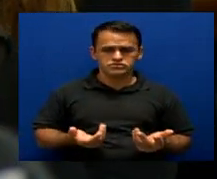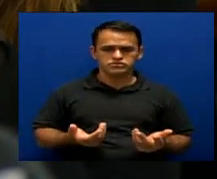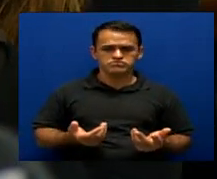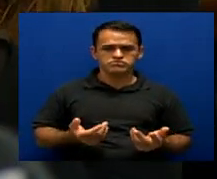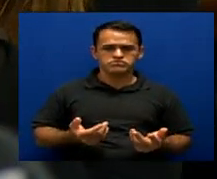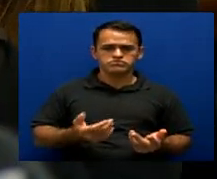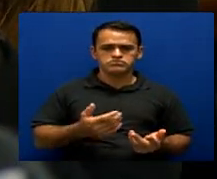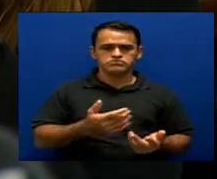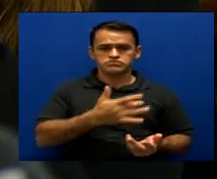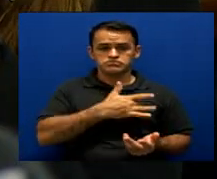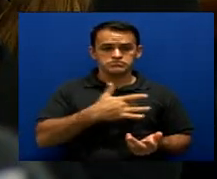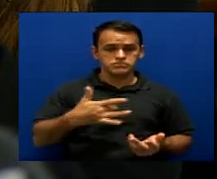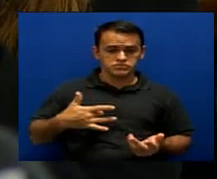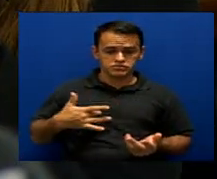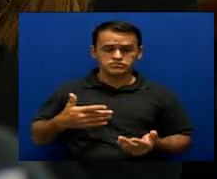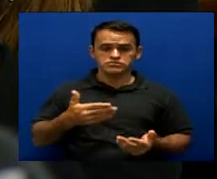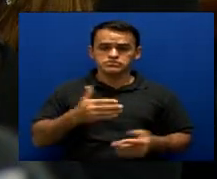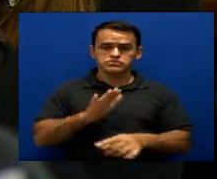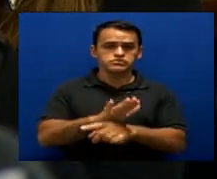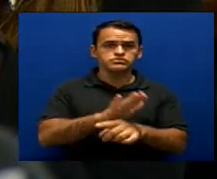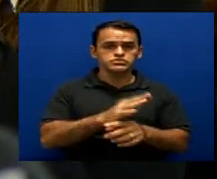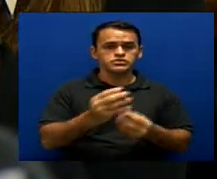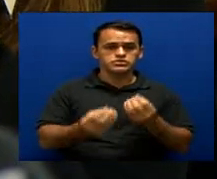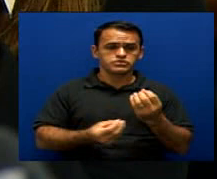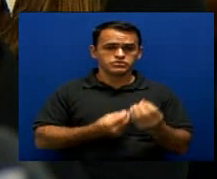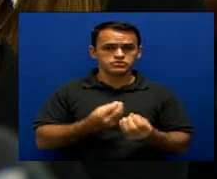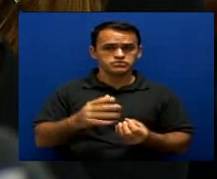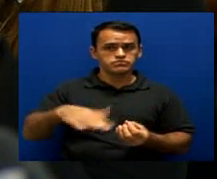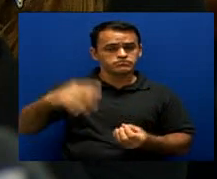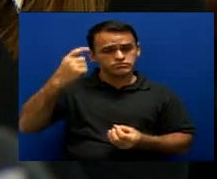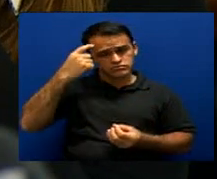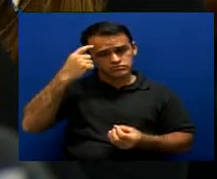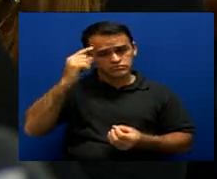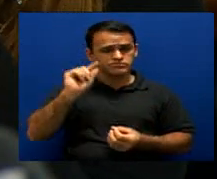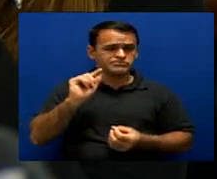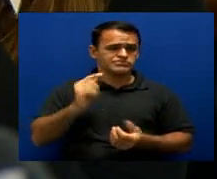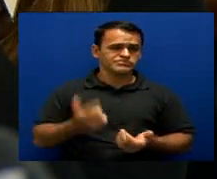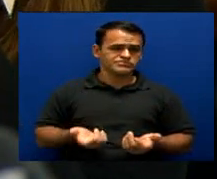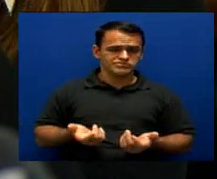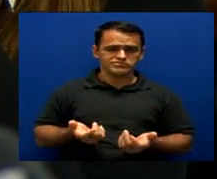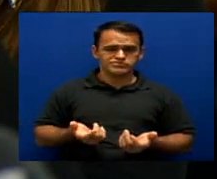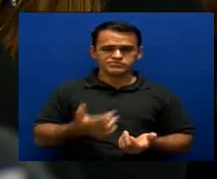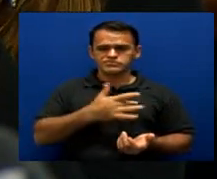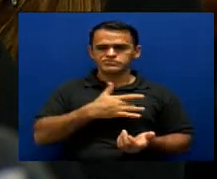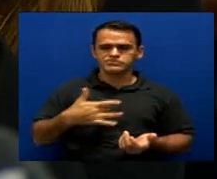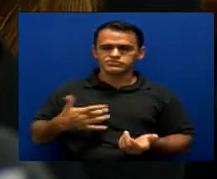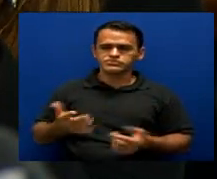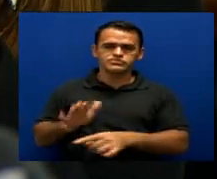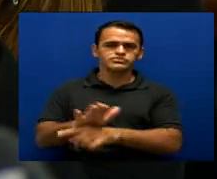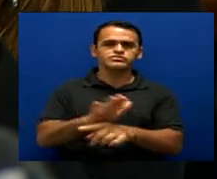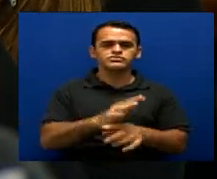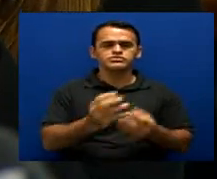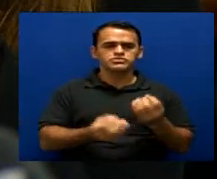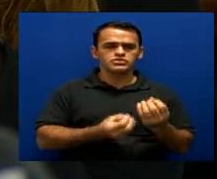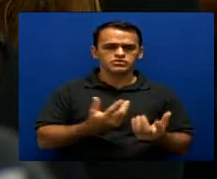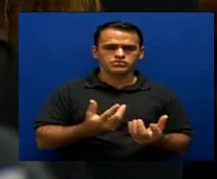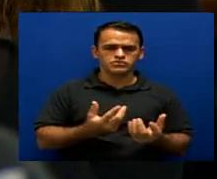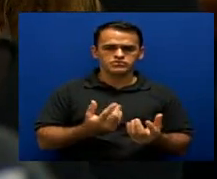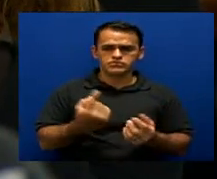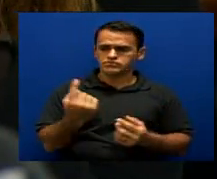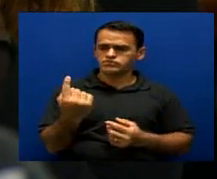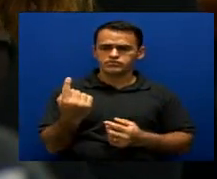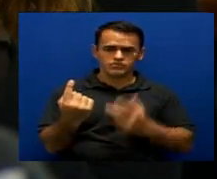a gente está pensando é uma saúde pública só a uma saúde para uma pessoa